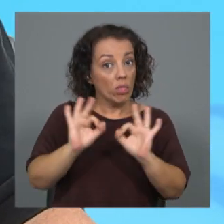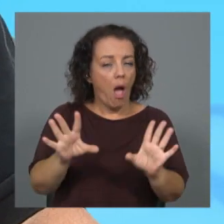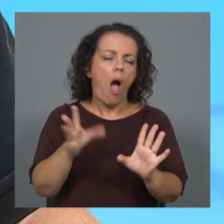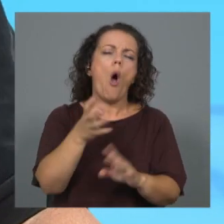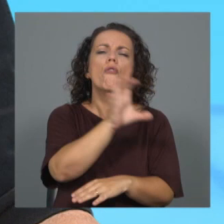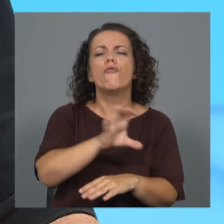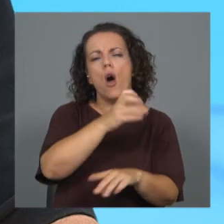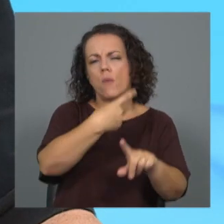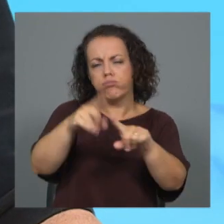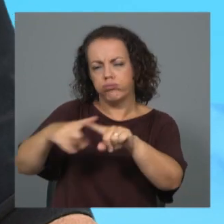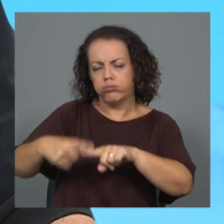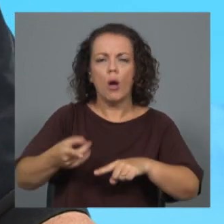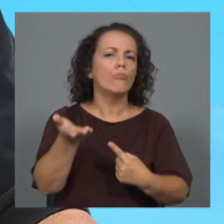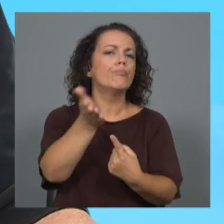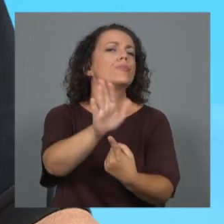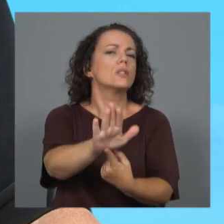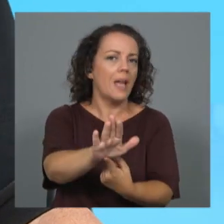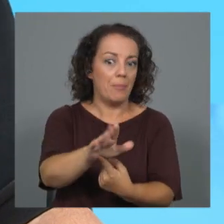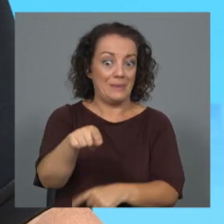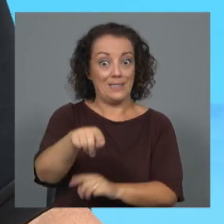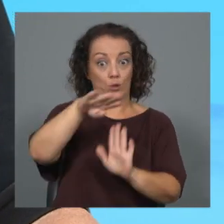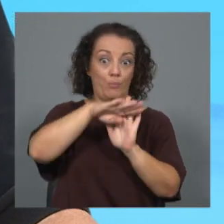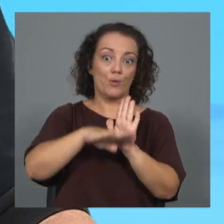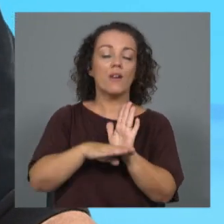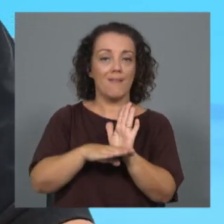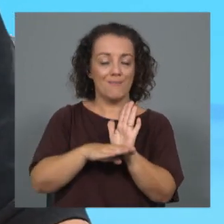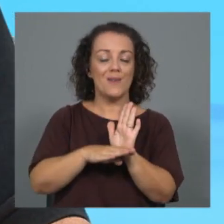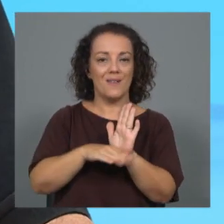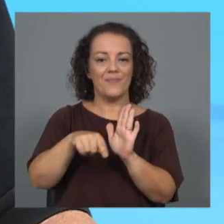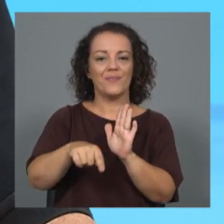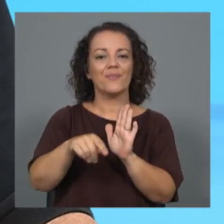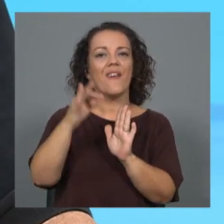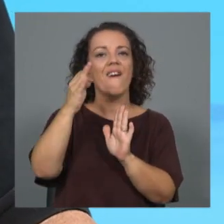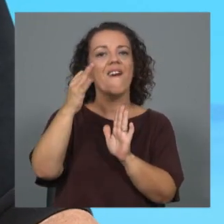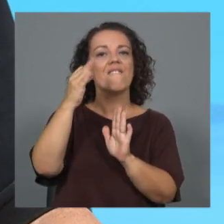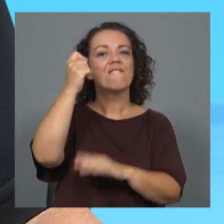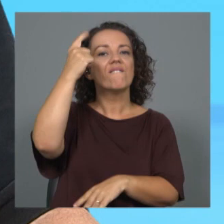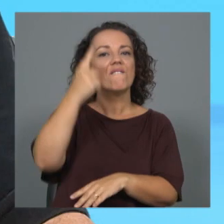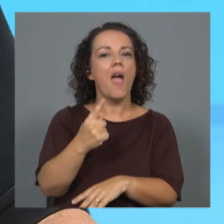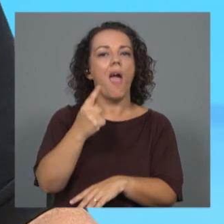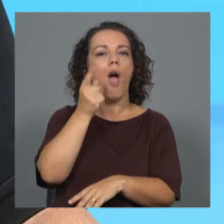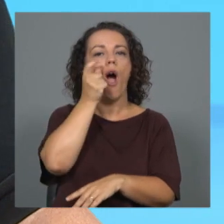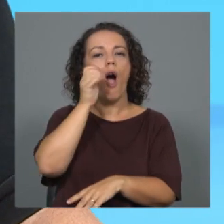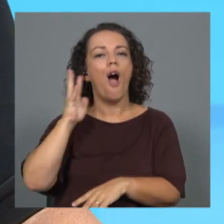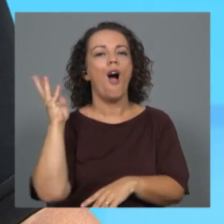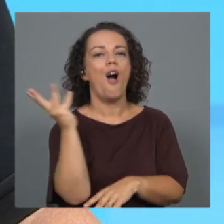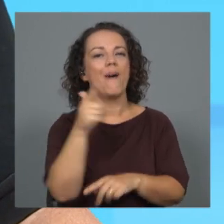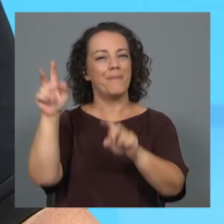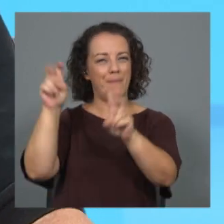maneiras, mas nomeadamente através deste programa da Fé dos Homens, que já tem 25 anos, dá